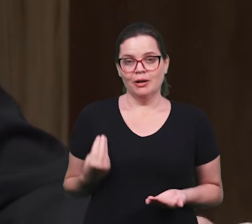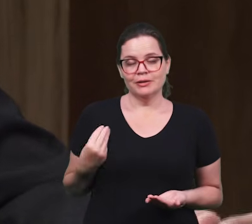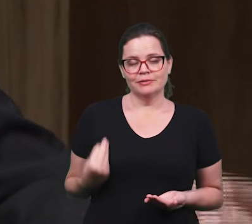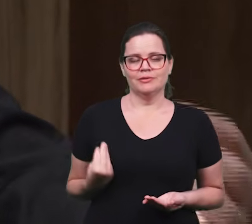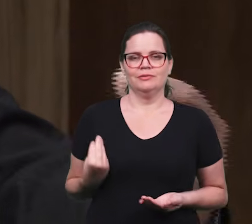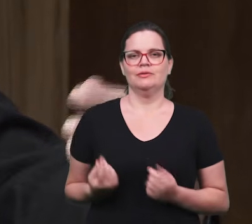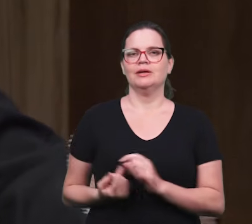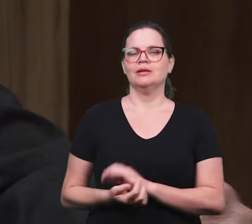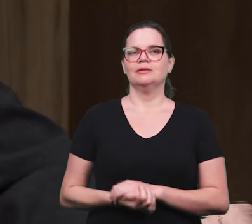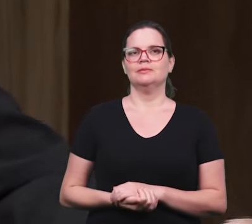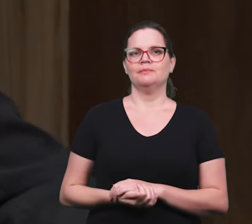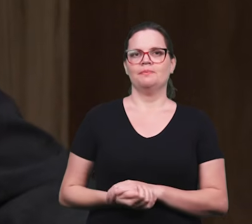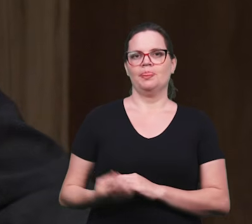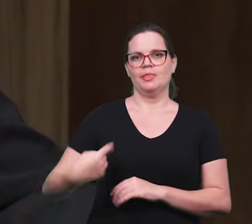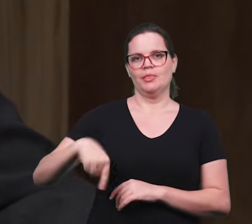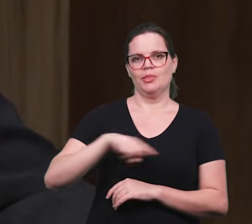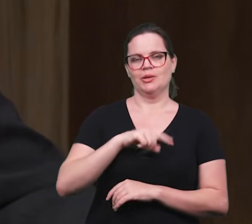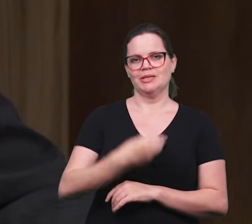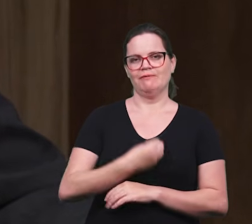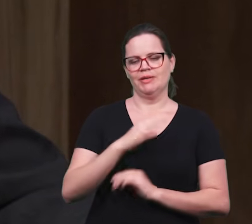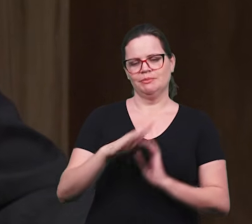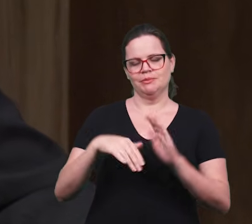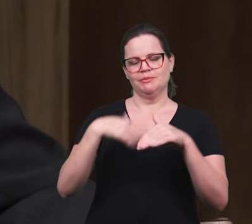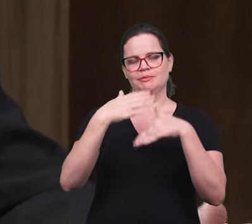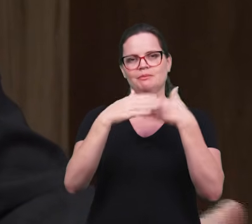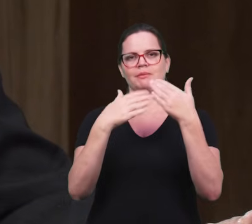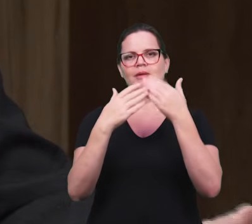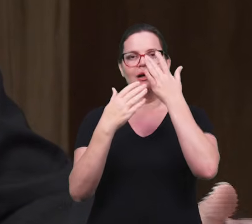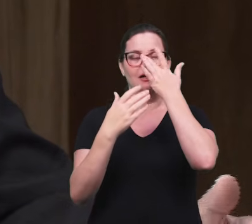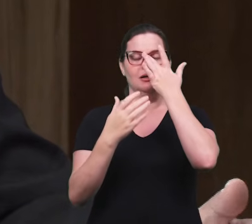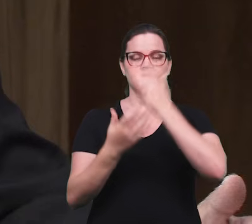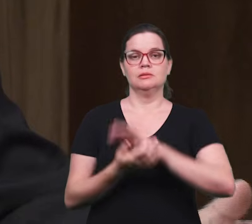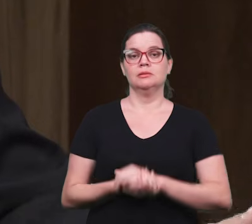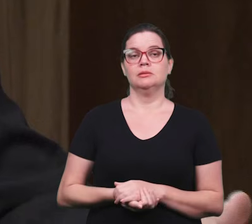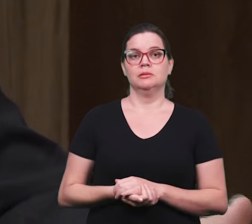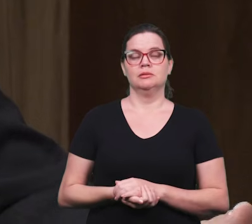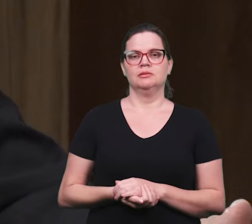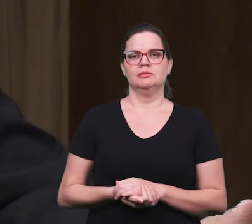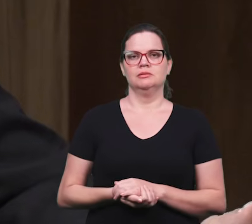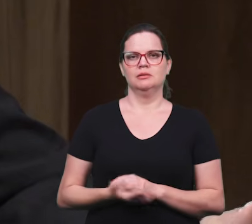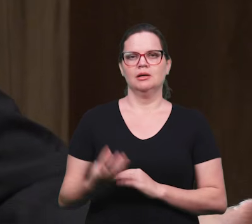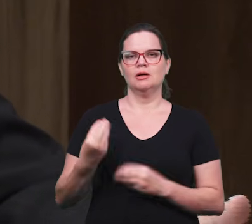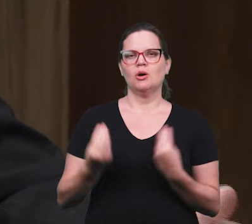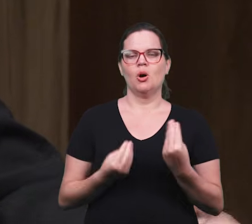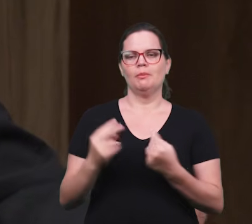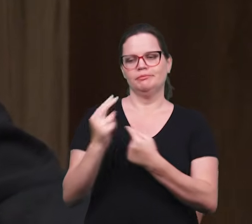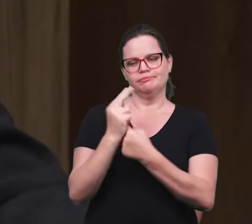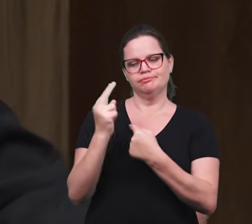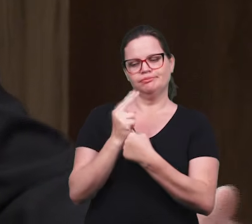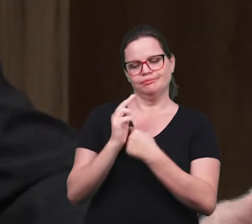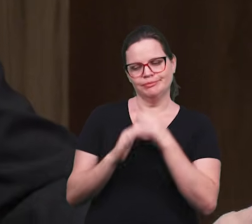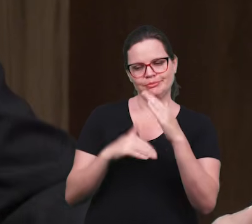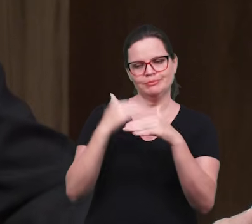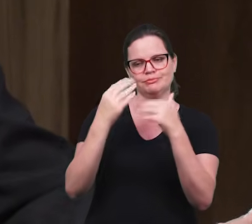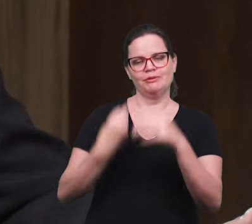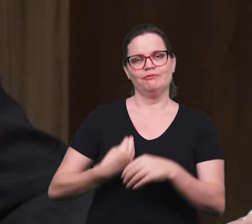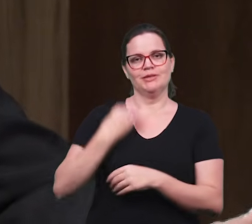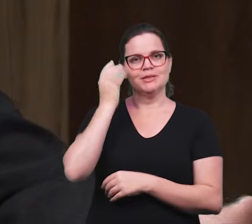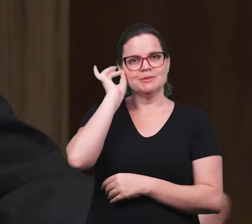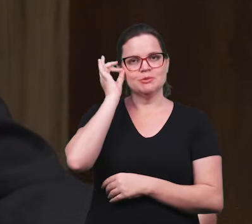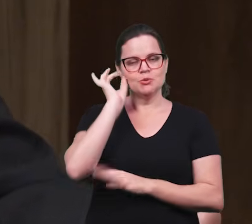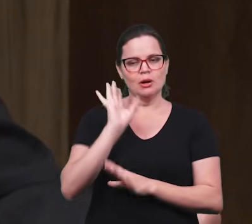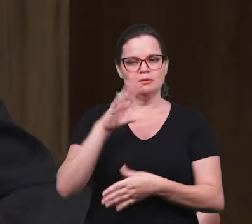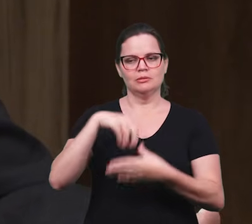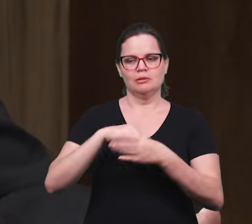porque a edificação da nossa vida espiritual, edificando-vos a vós mesmos, né? A edificação da nossa vida espiritual no